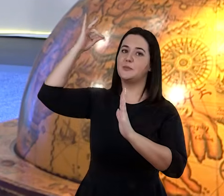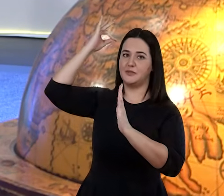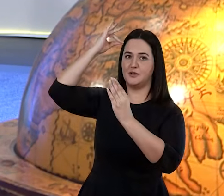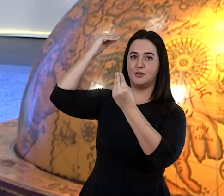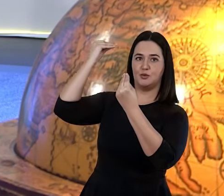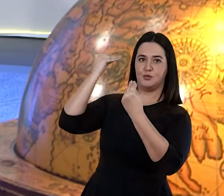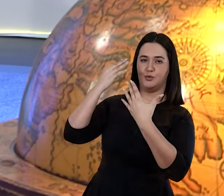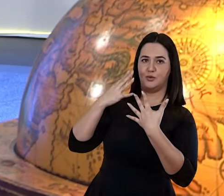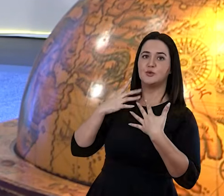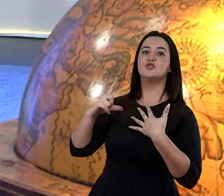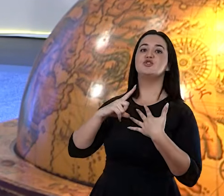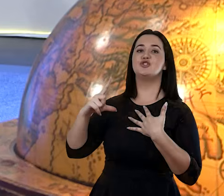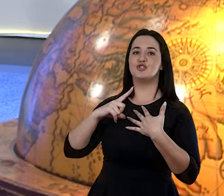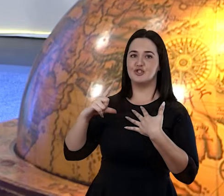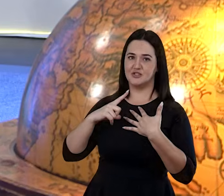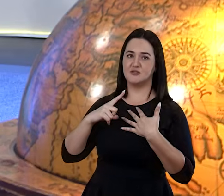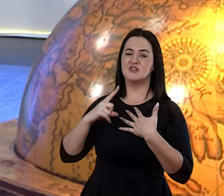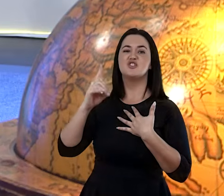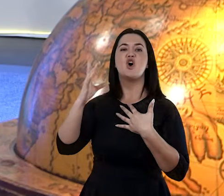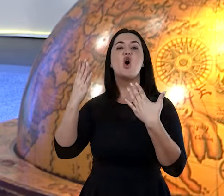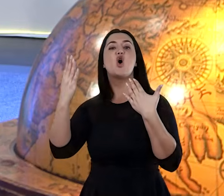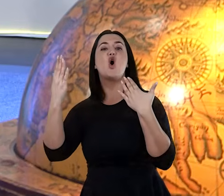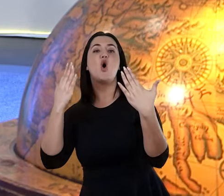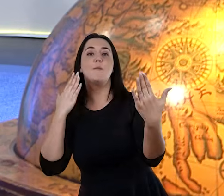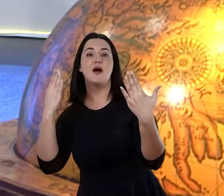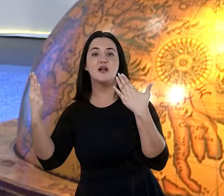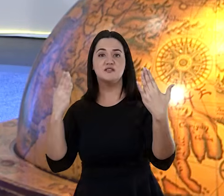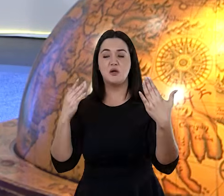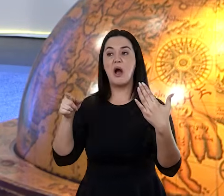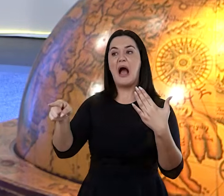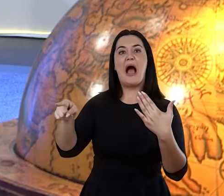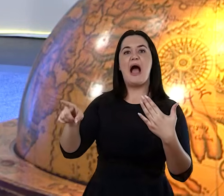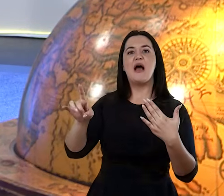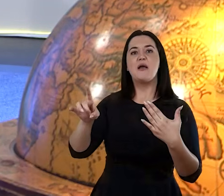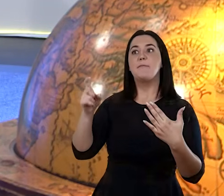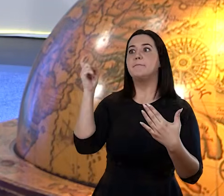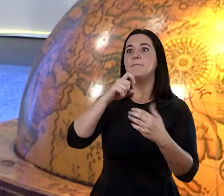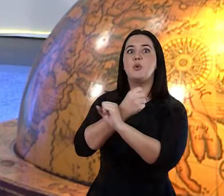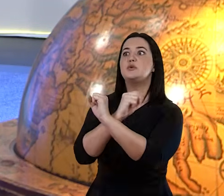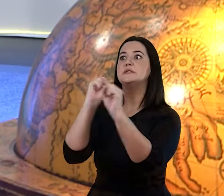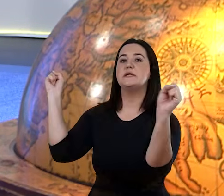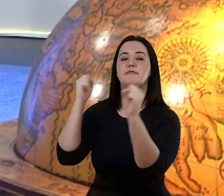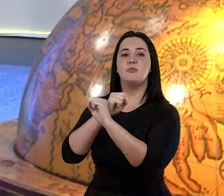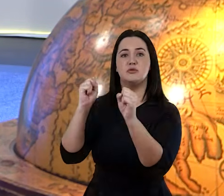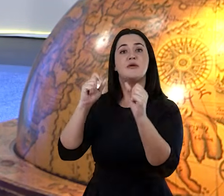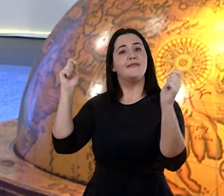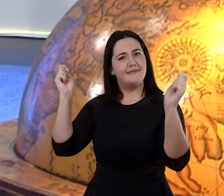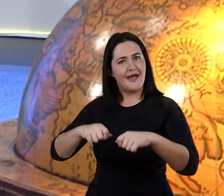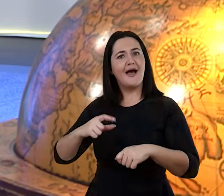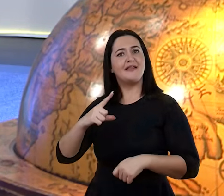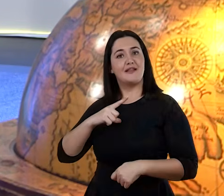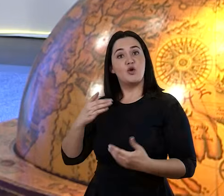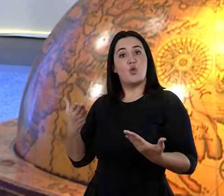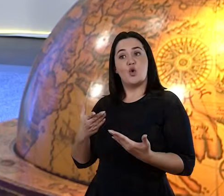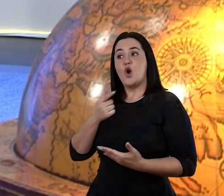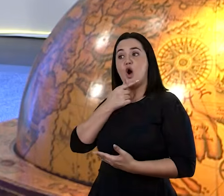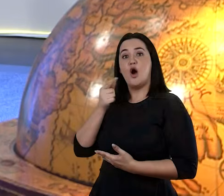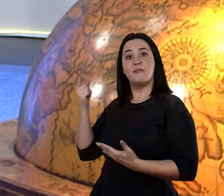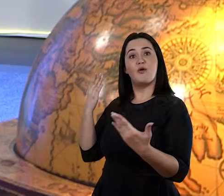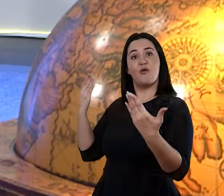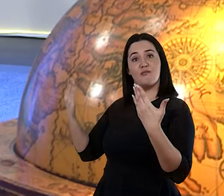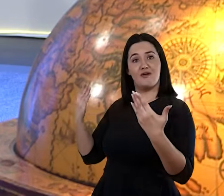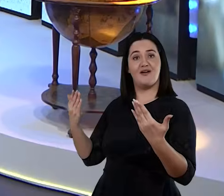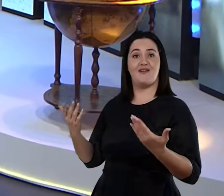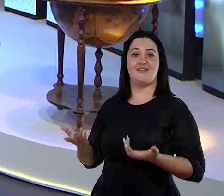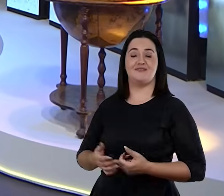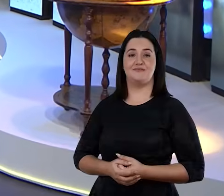a comparação que eu faço entre ambos é apenas para mostrar a viabilidade histórica do relato bíblico, e não a origem de ambas as